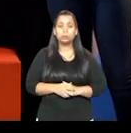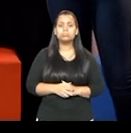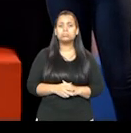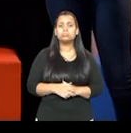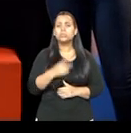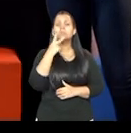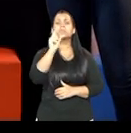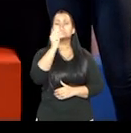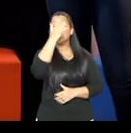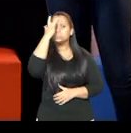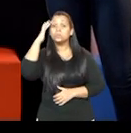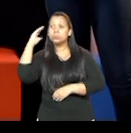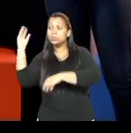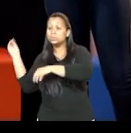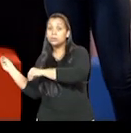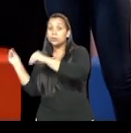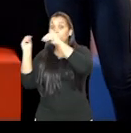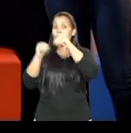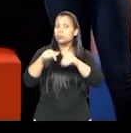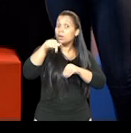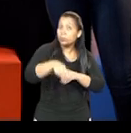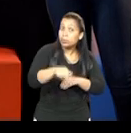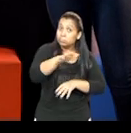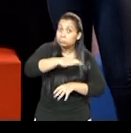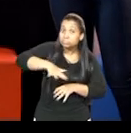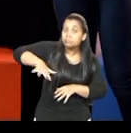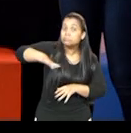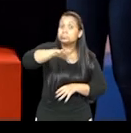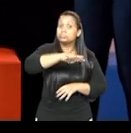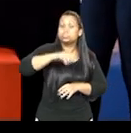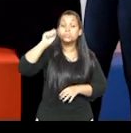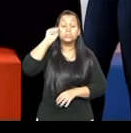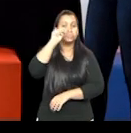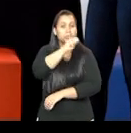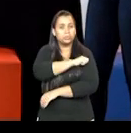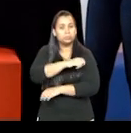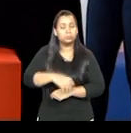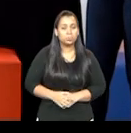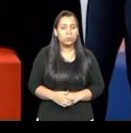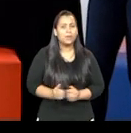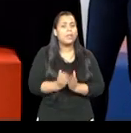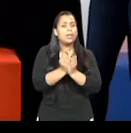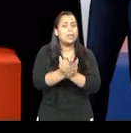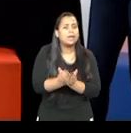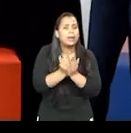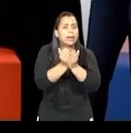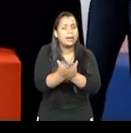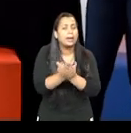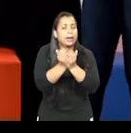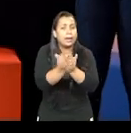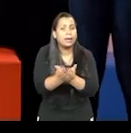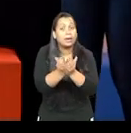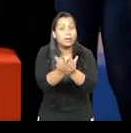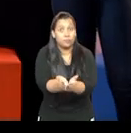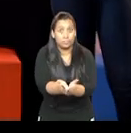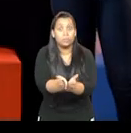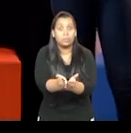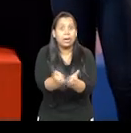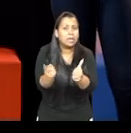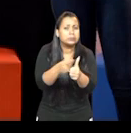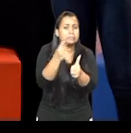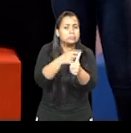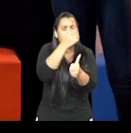nossa região. Dissemos também que eles vieram em navios, como o famoso navio Kassato Maru, que trouxe os